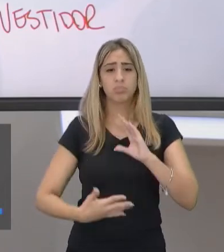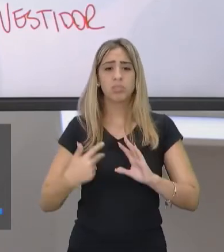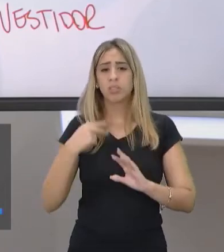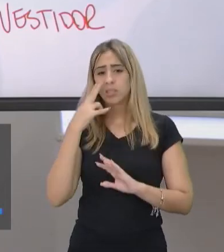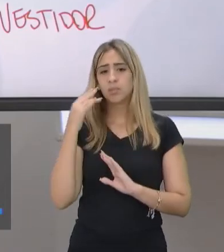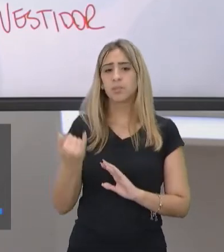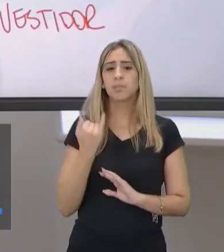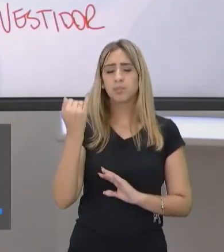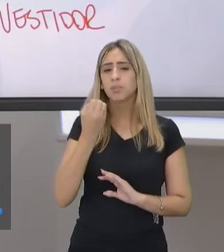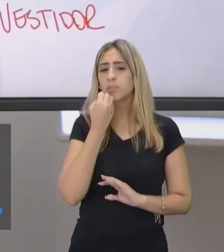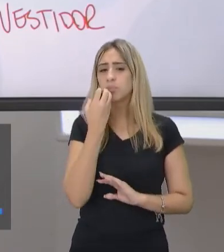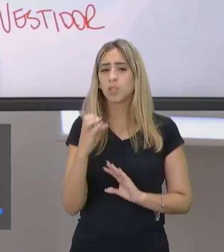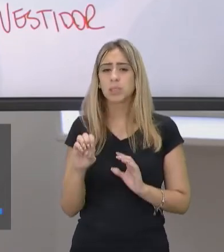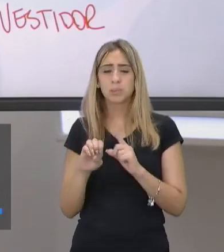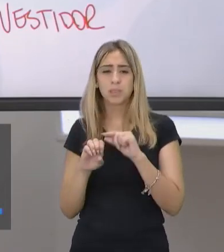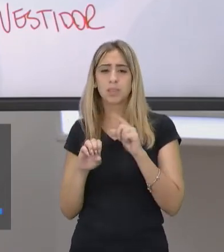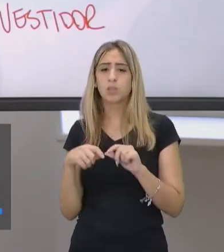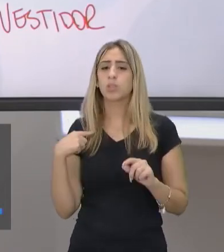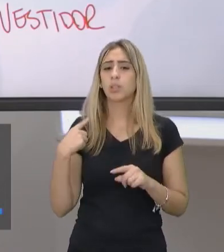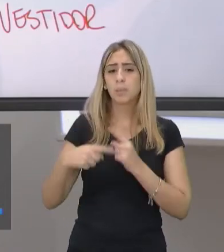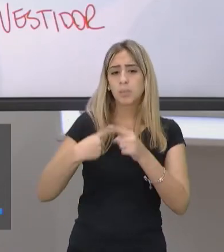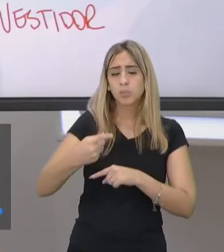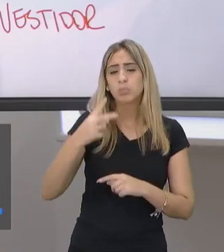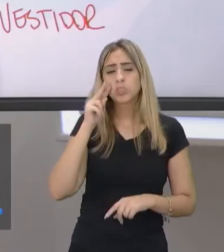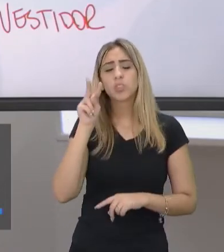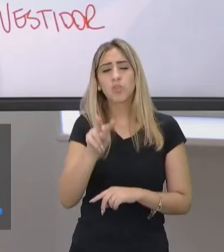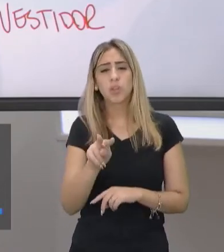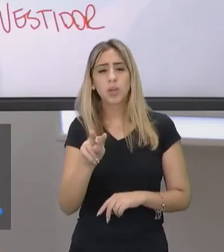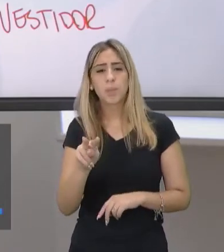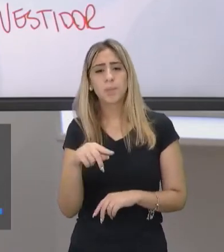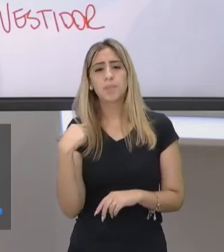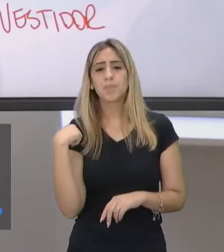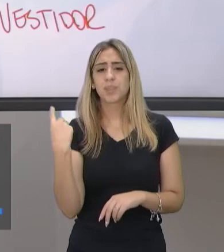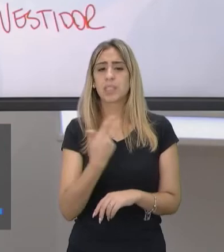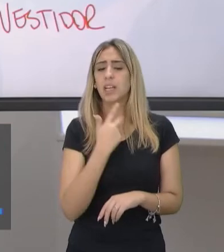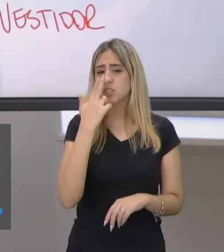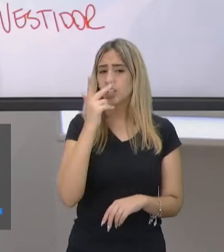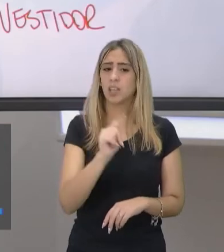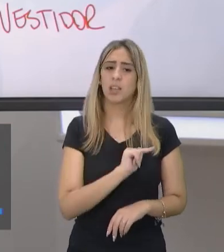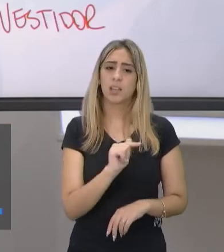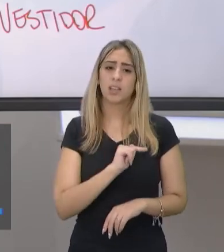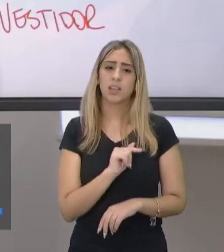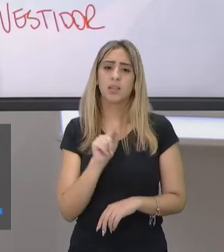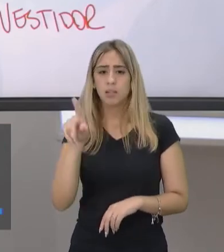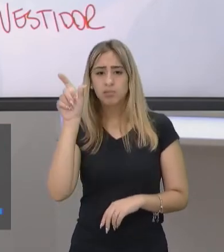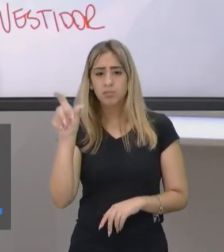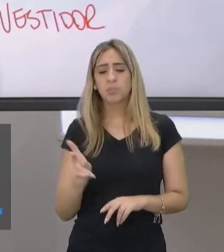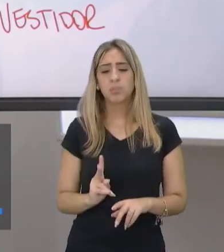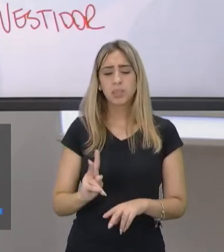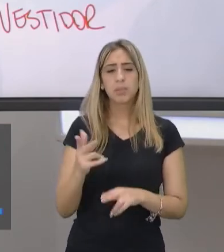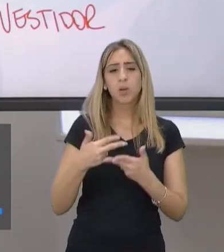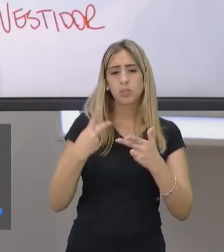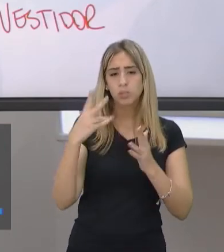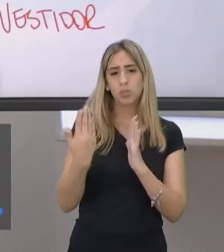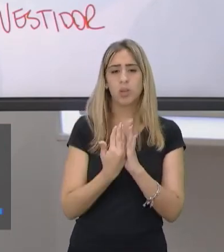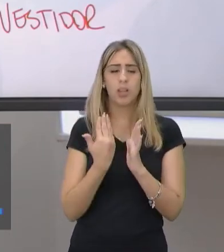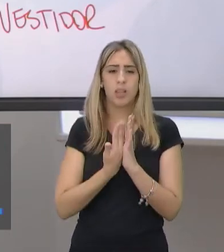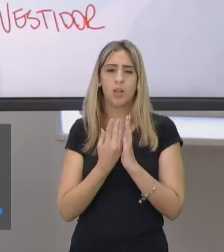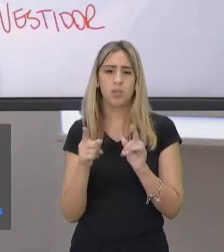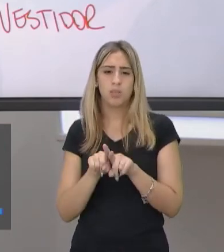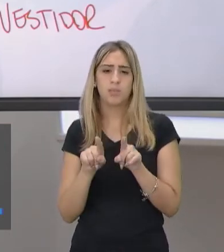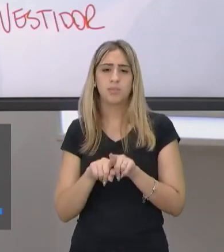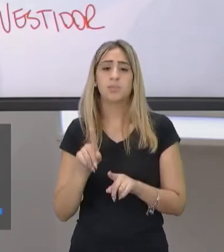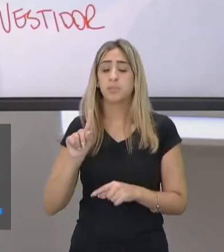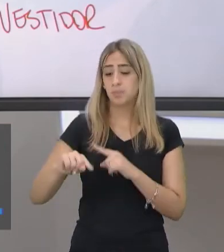um bom empreendedor e depois a gente viu aquelas que a gente acha que tem. Você vai fazer a mesma coisa aí no seu caderno também. Nossa, que legal.